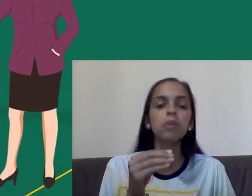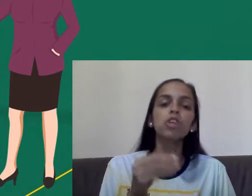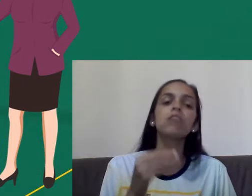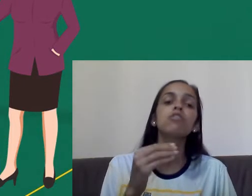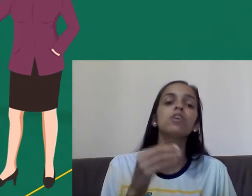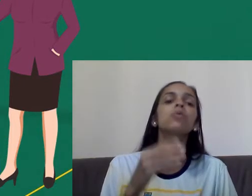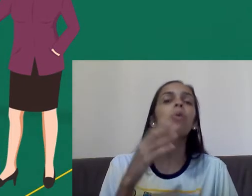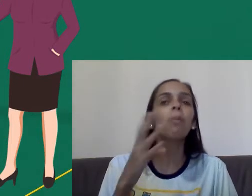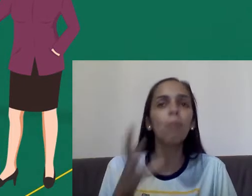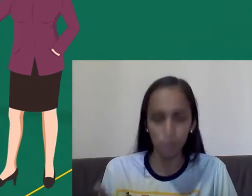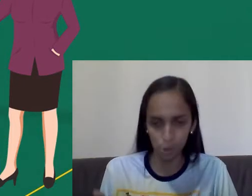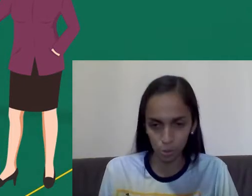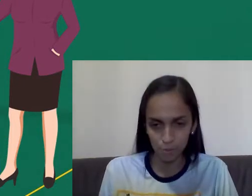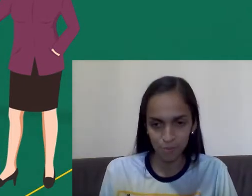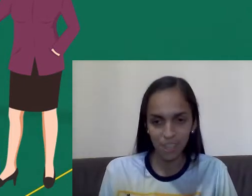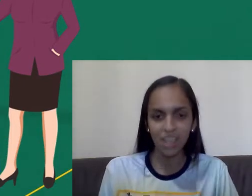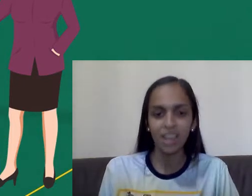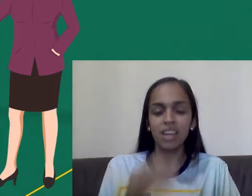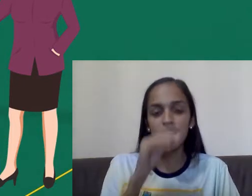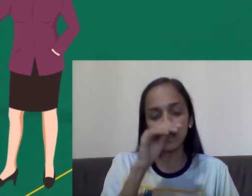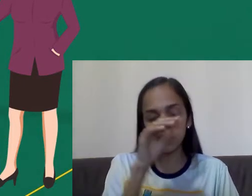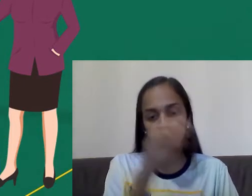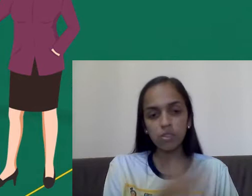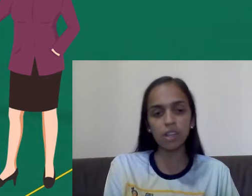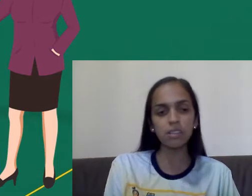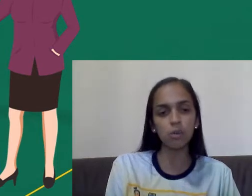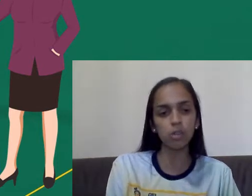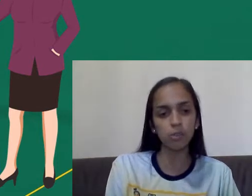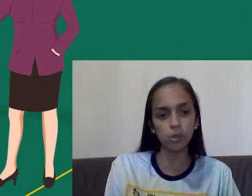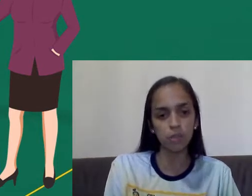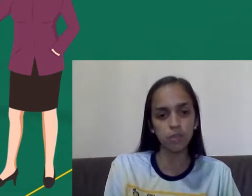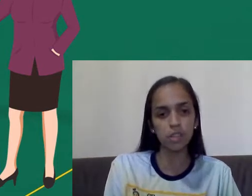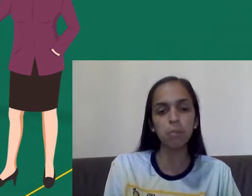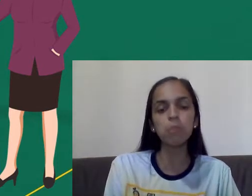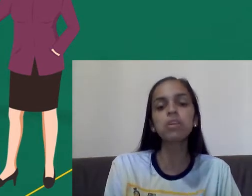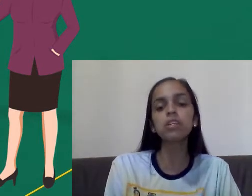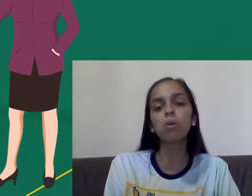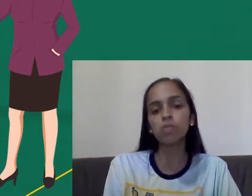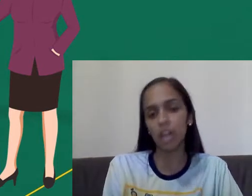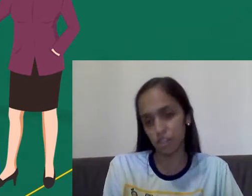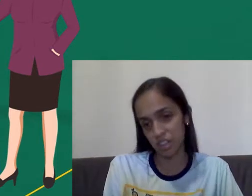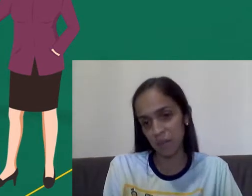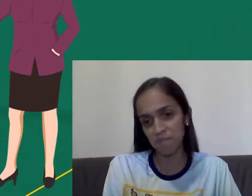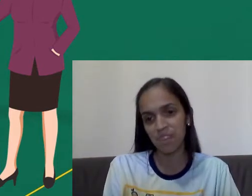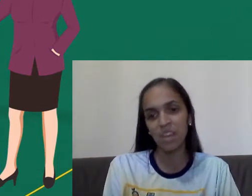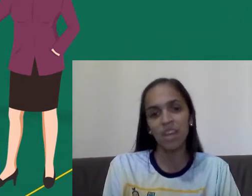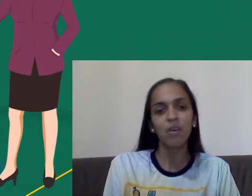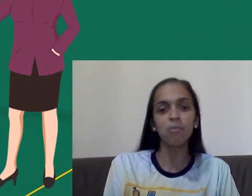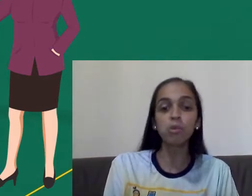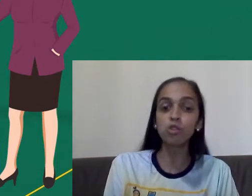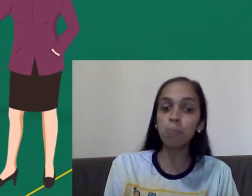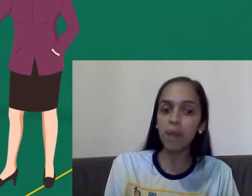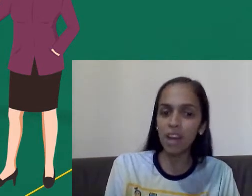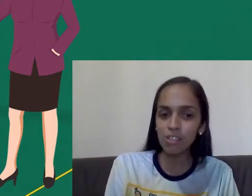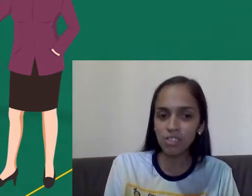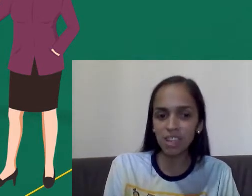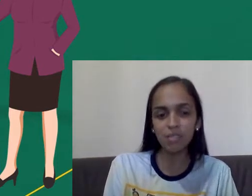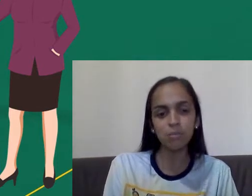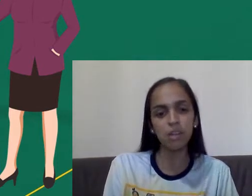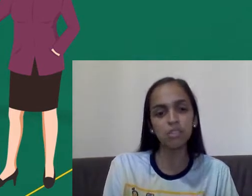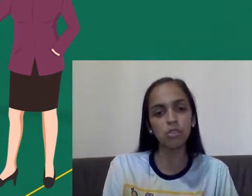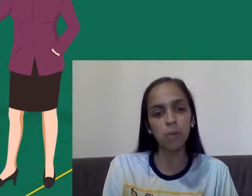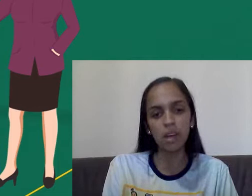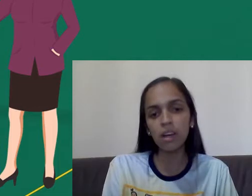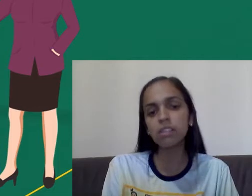e uma minoria vivendo com muito. E aí nós podemos ver aqui nessa outra fotografia também um grande contraste, né? Muitos prédios,